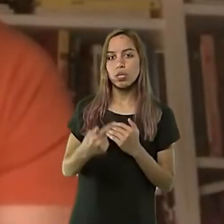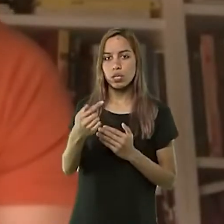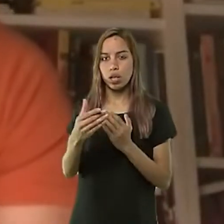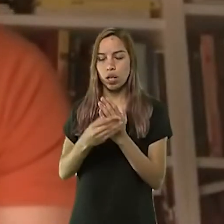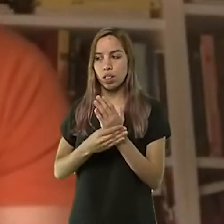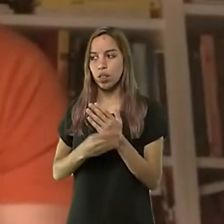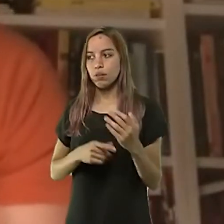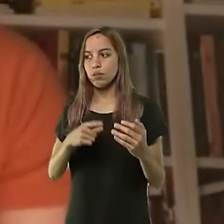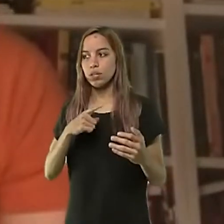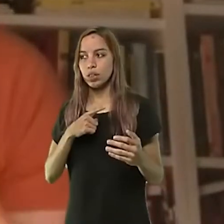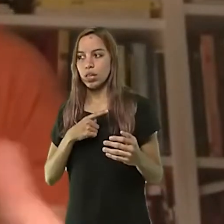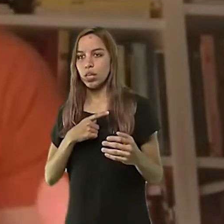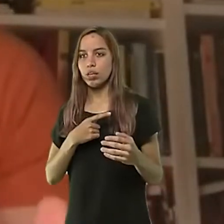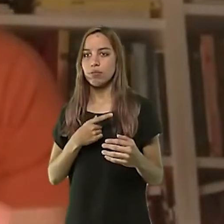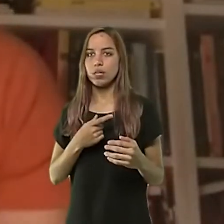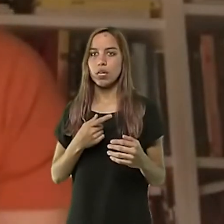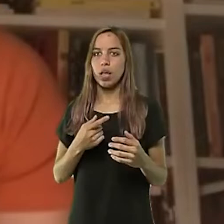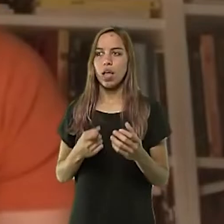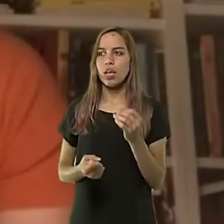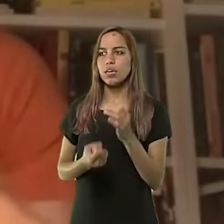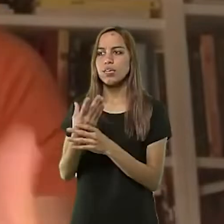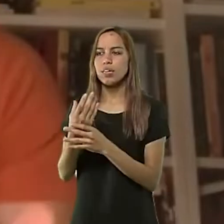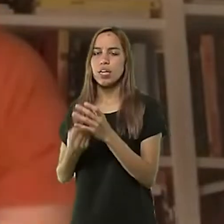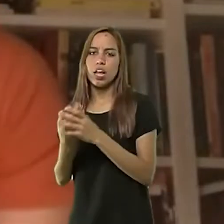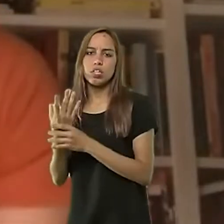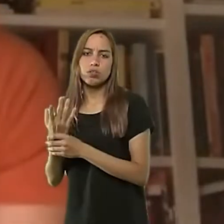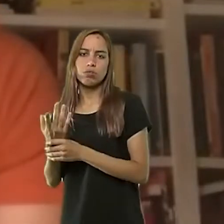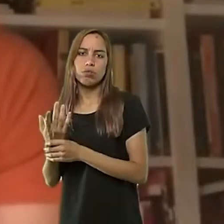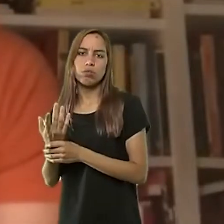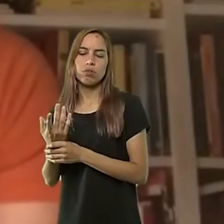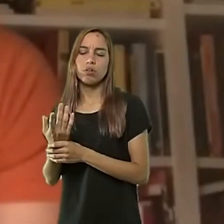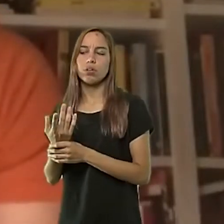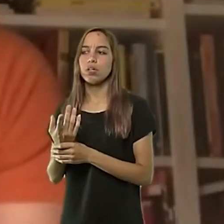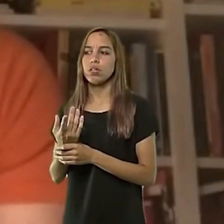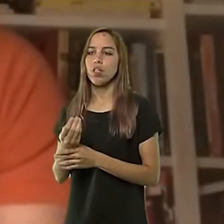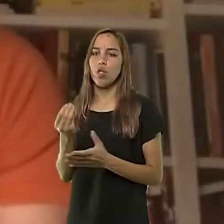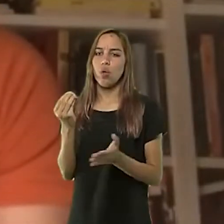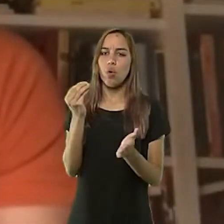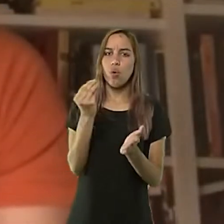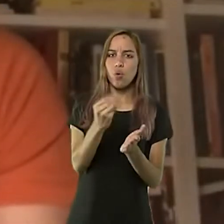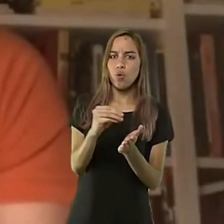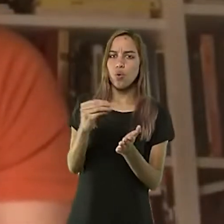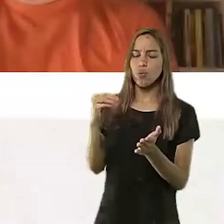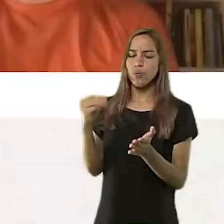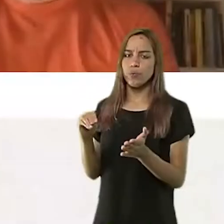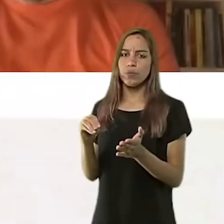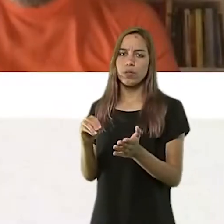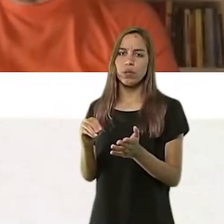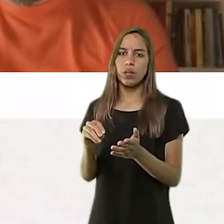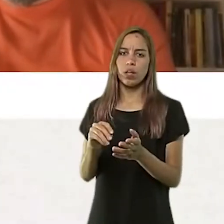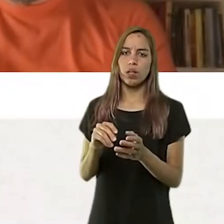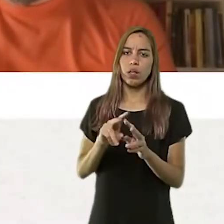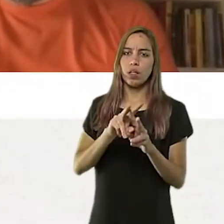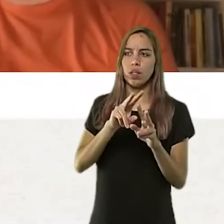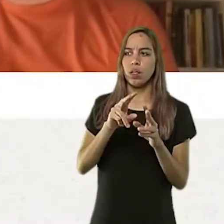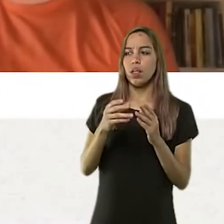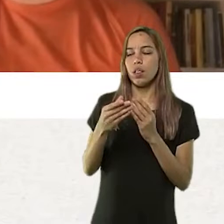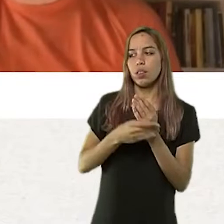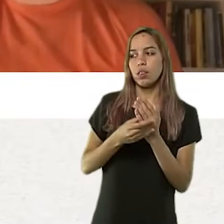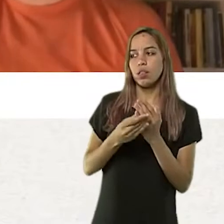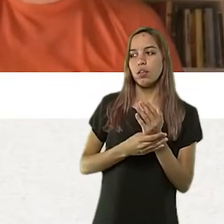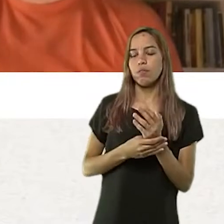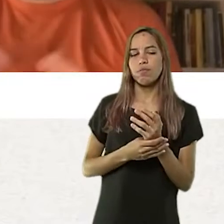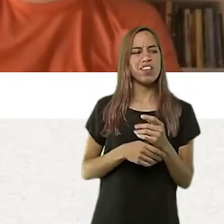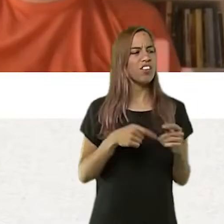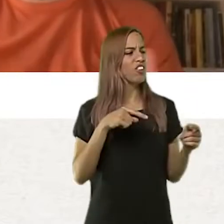ficcionado. Há muitas citações de livros. Você é uma espécie de Google falsificado, então? Sim, é quase